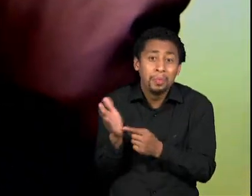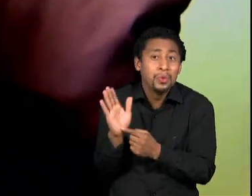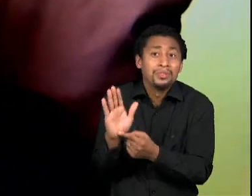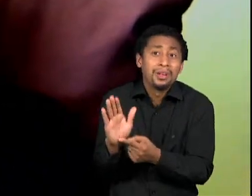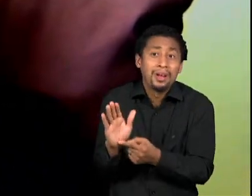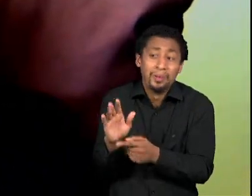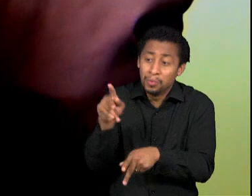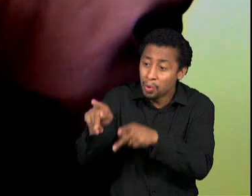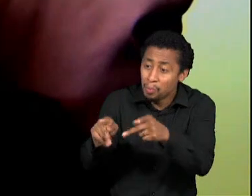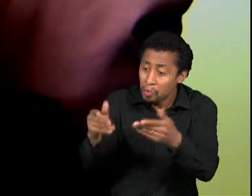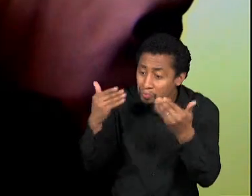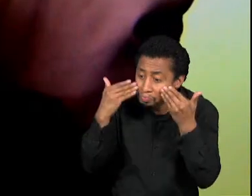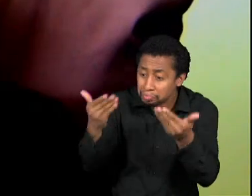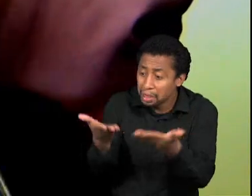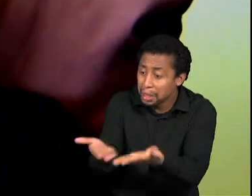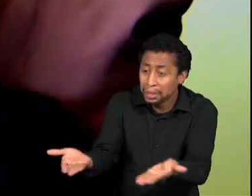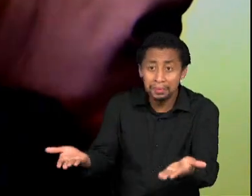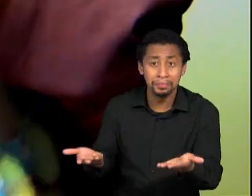o Nelson